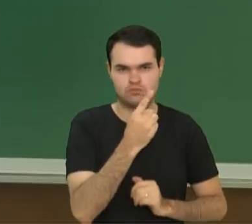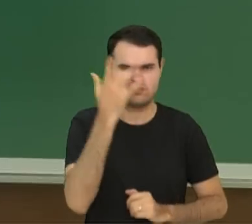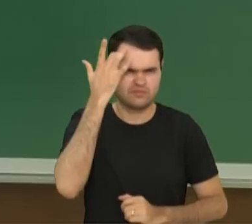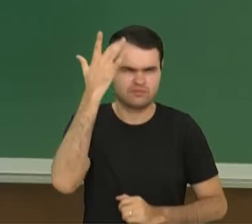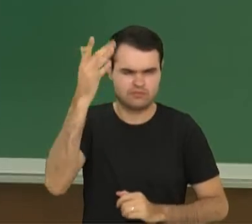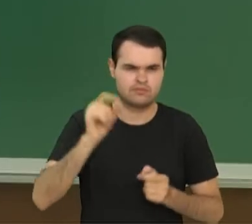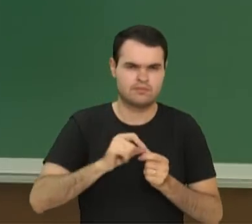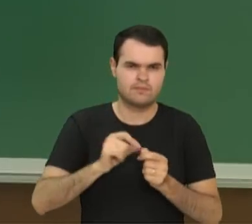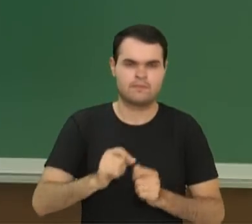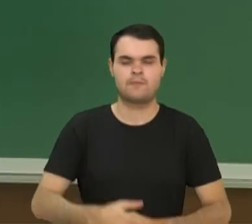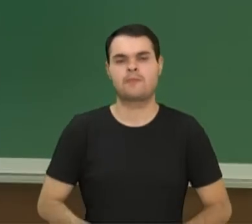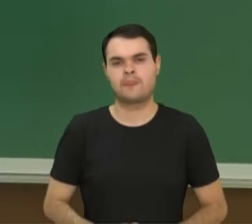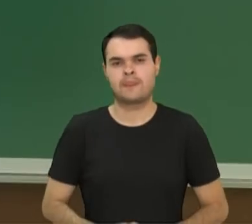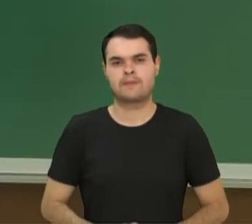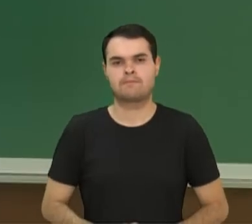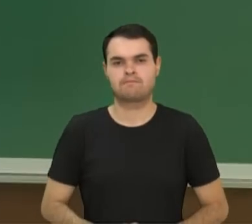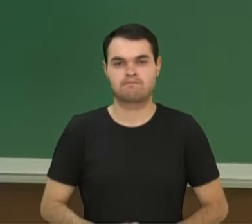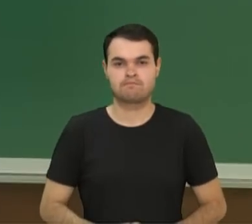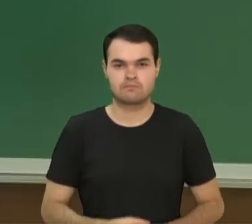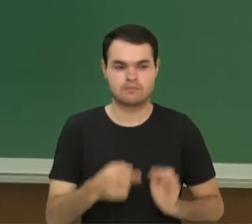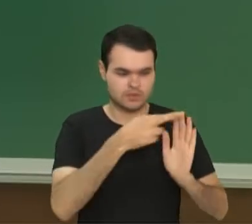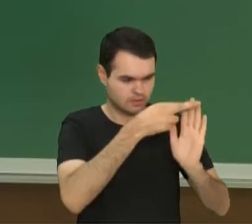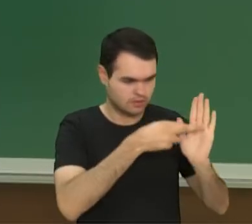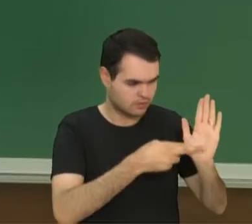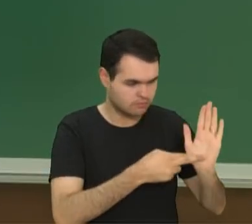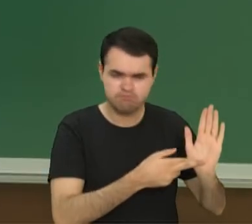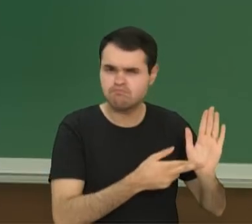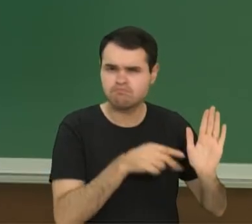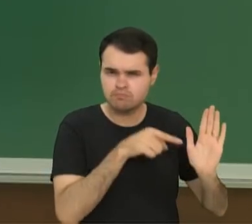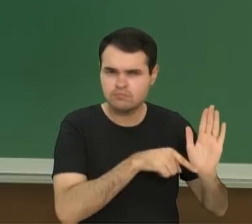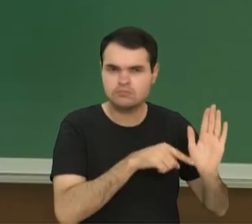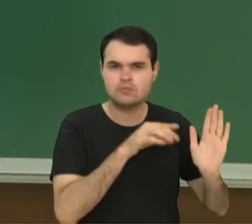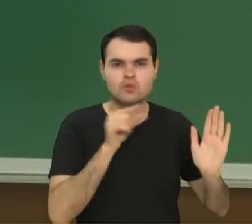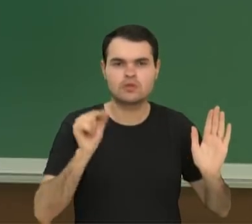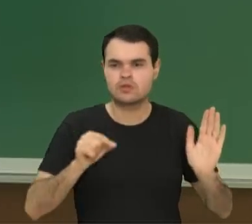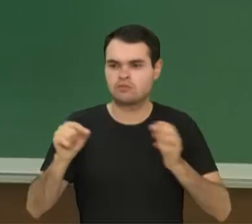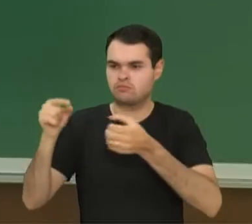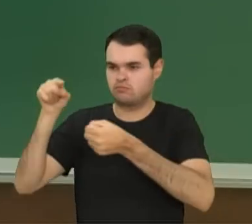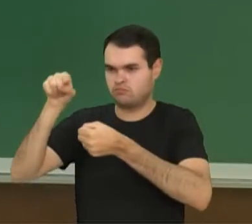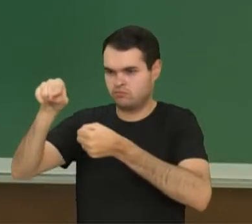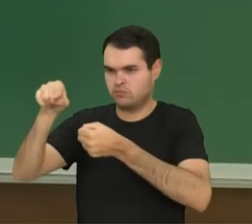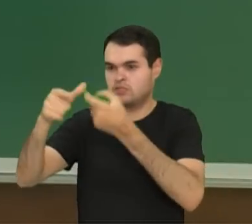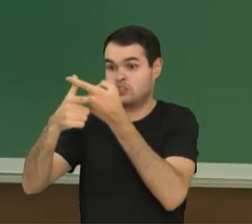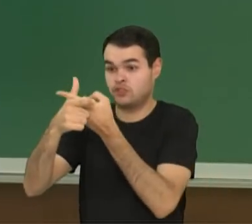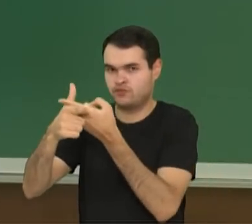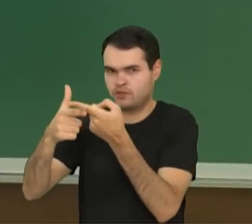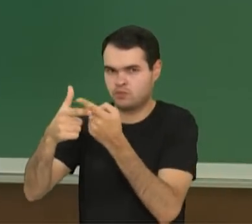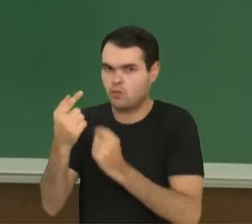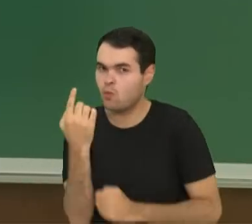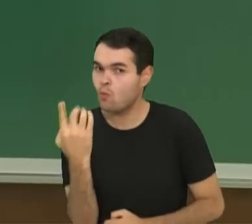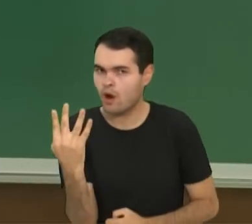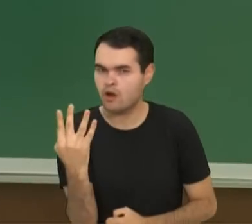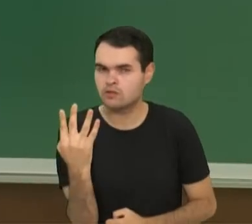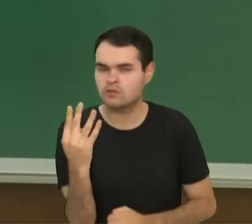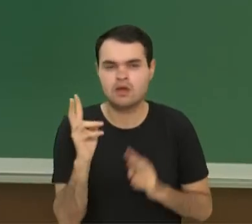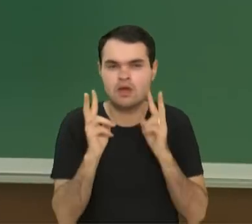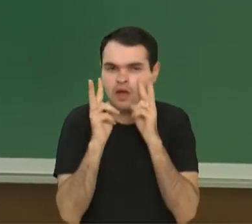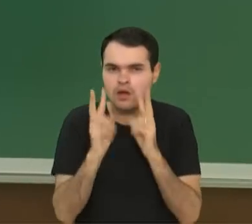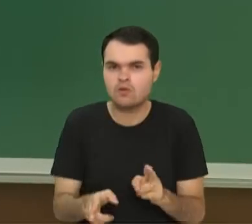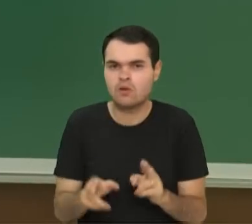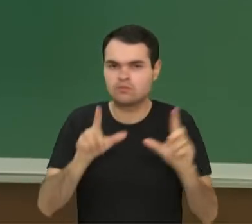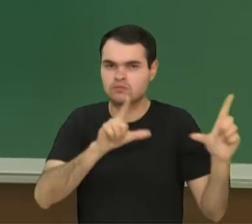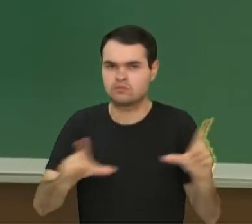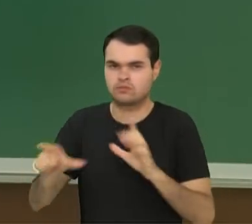gente fazer, né? Então, usando essa propriedade da gente pegar o expoente e dividir por 4, igual a gente fez no slide